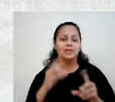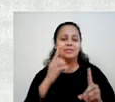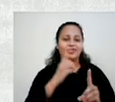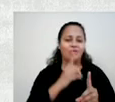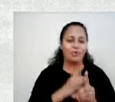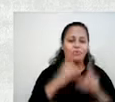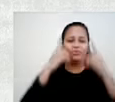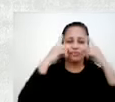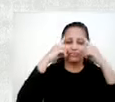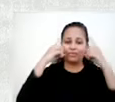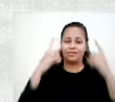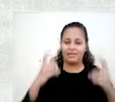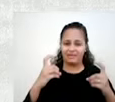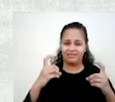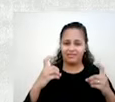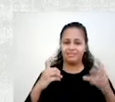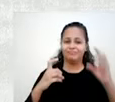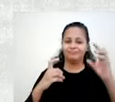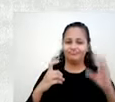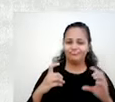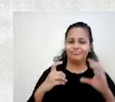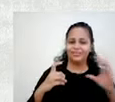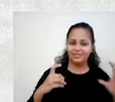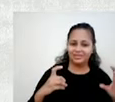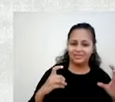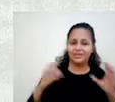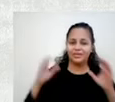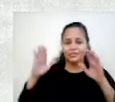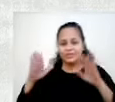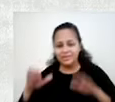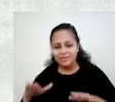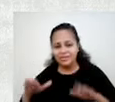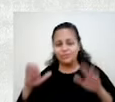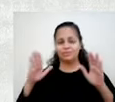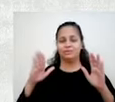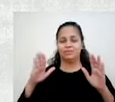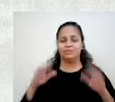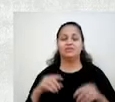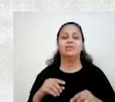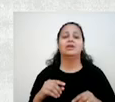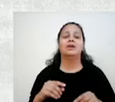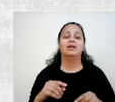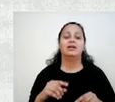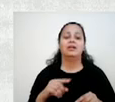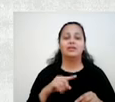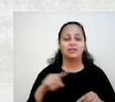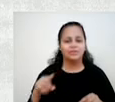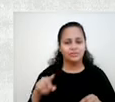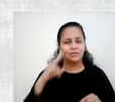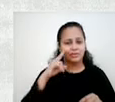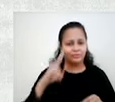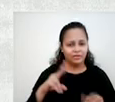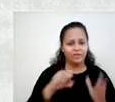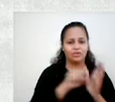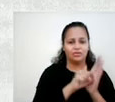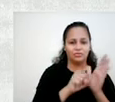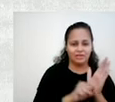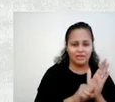encontro violento entre cristãos e muçulmanos. Como vocês já viram, entre os